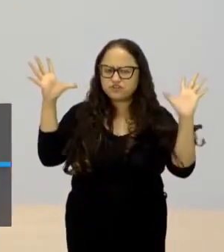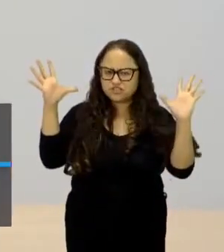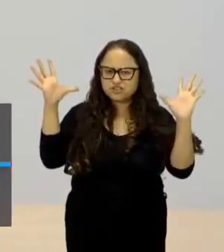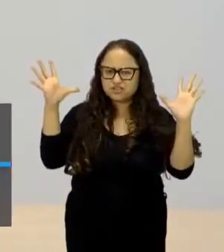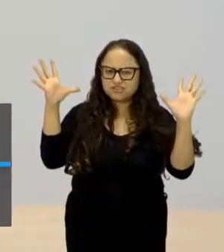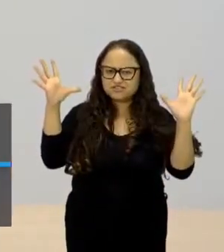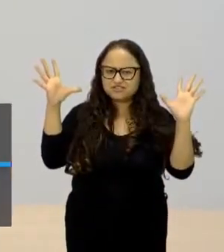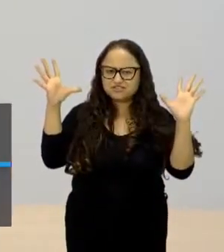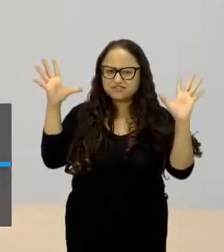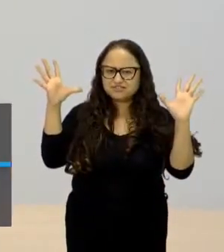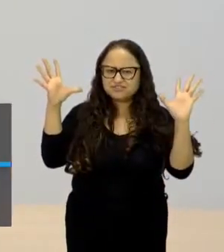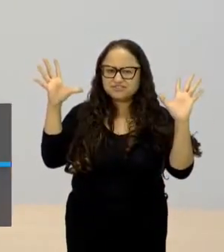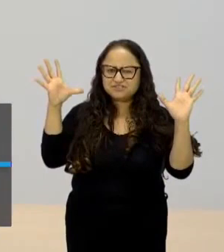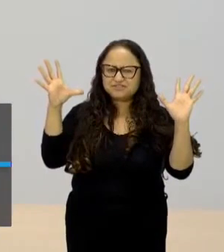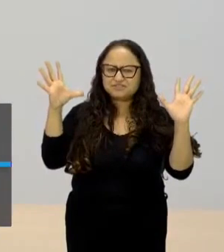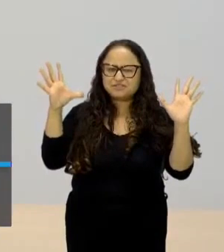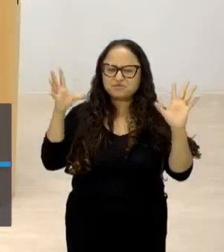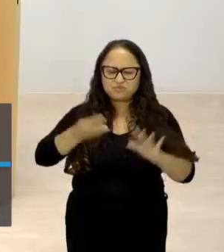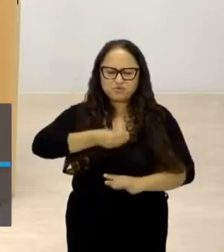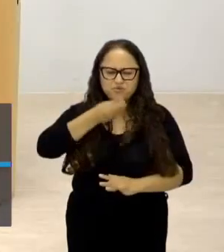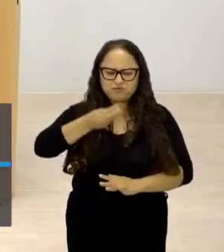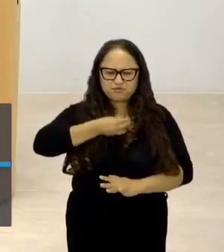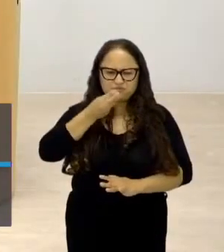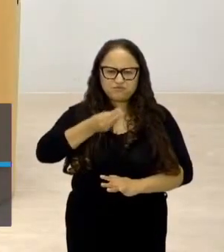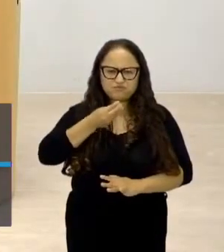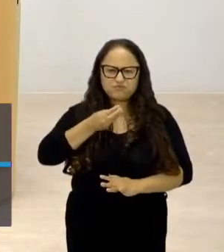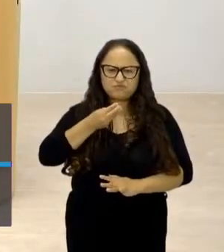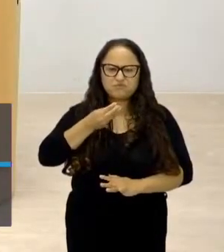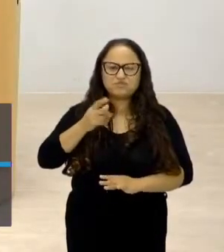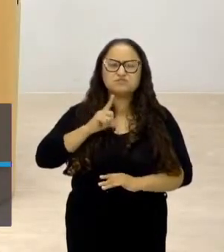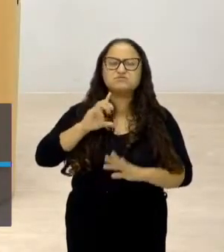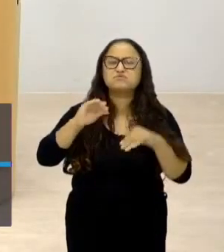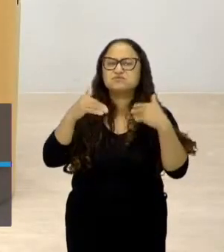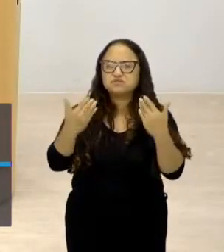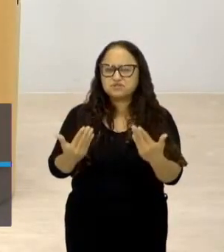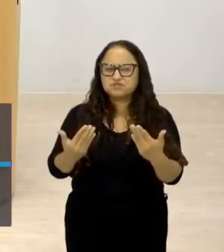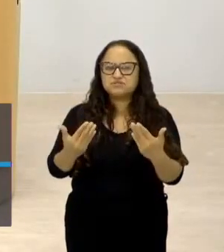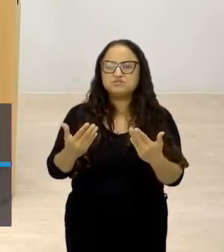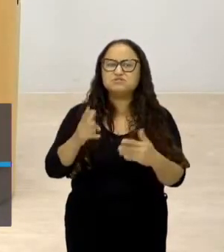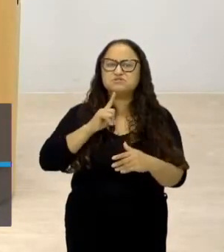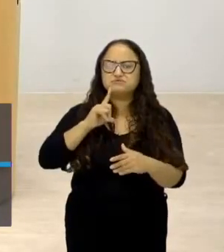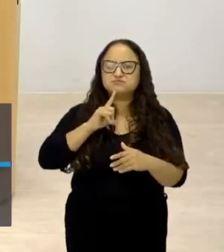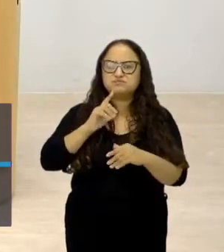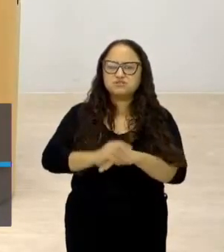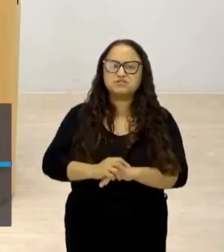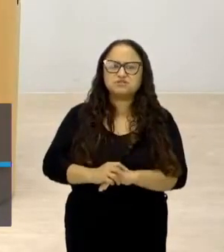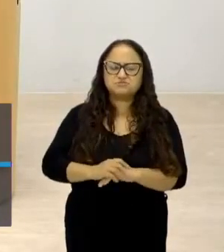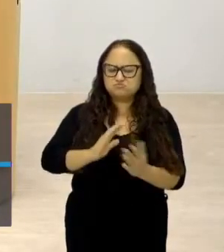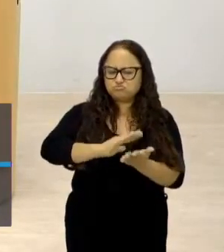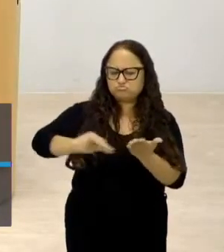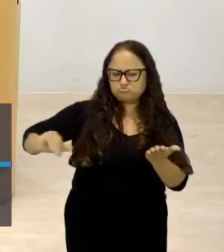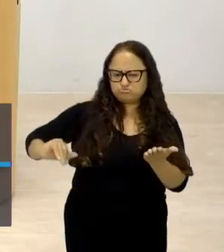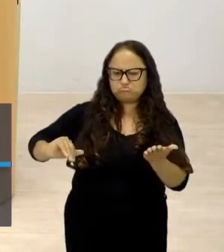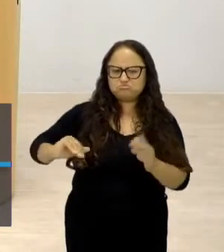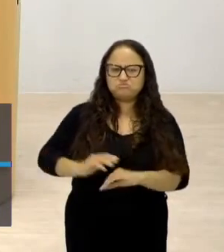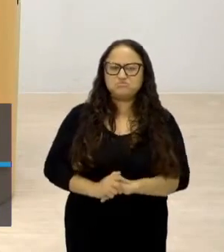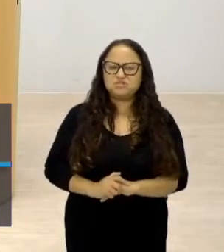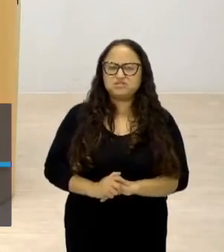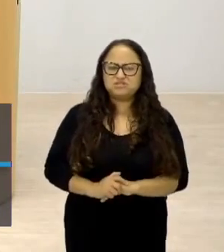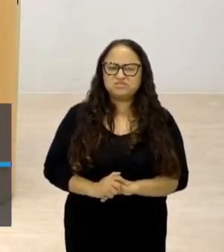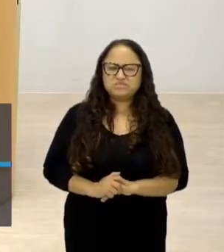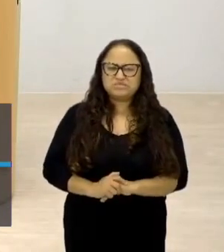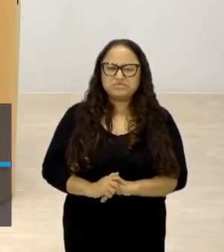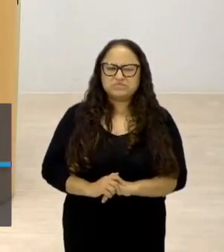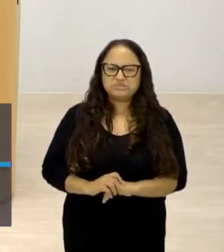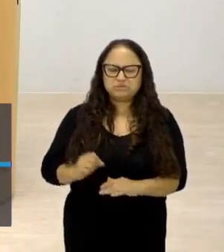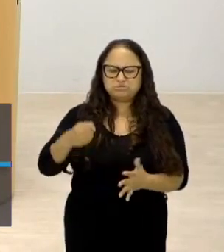freedom freedom yes. from torture. Freedom from torture, né? Liberdade aí né, de se livrar da ela tortura. arrumou aqui, ó. Legal,